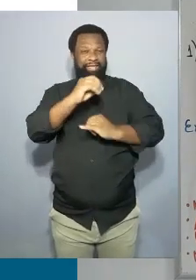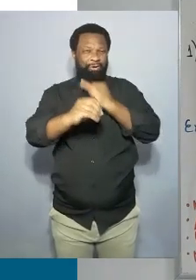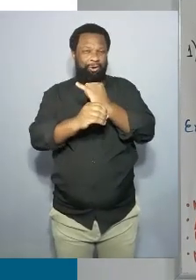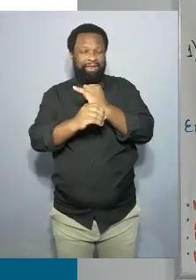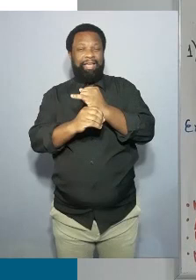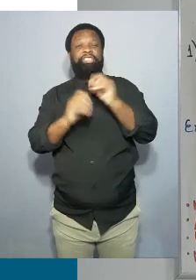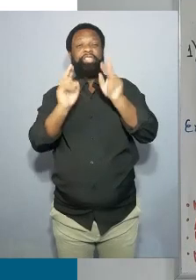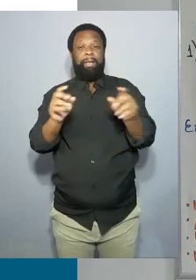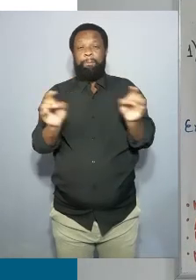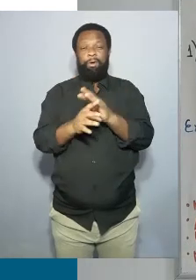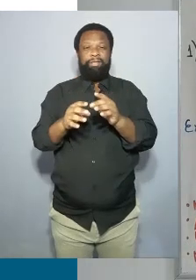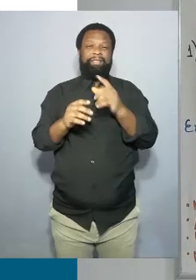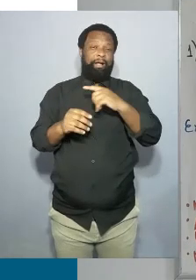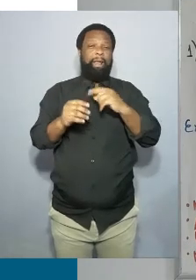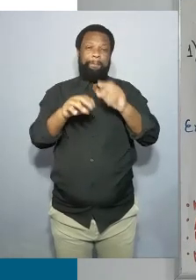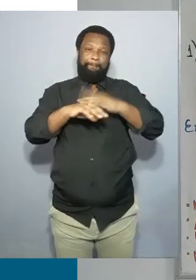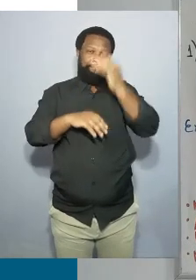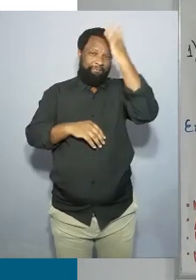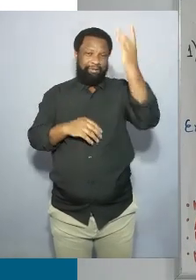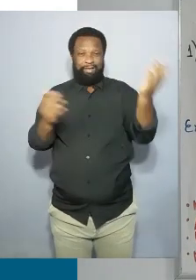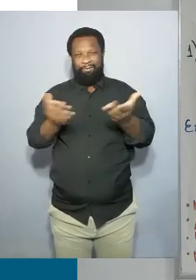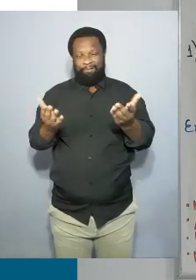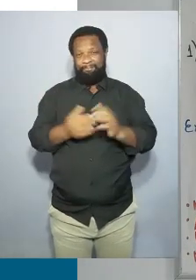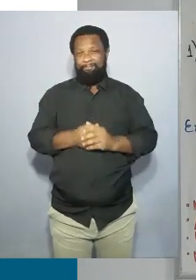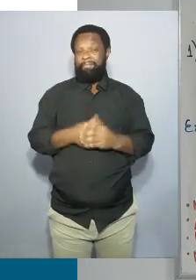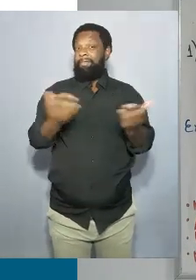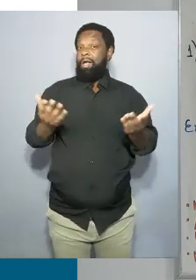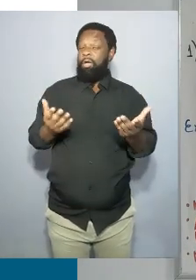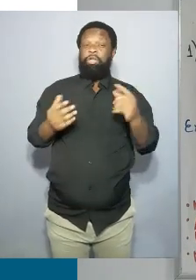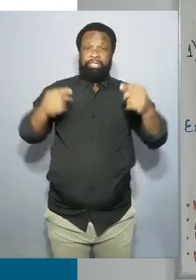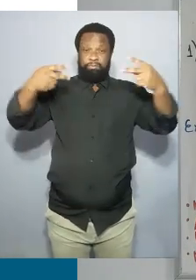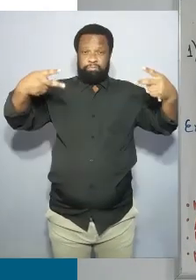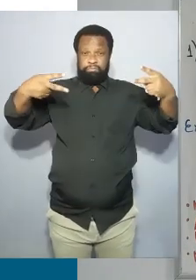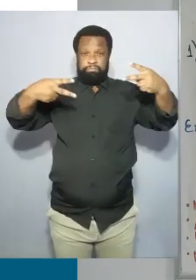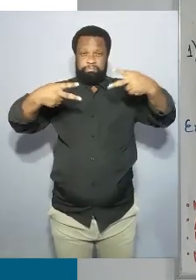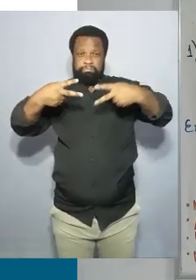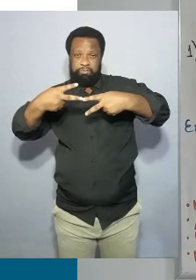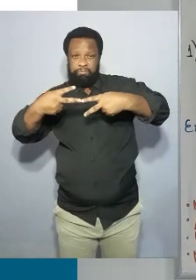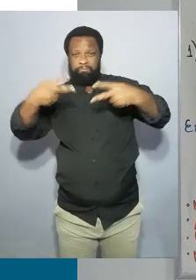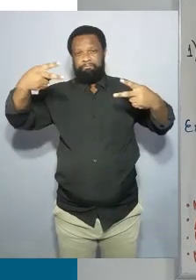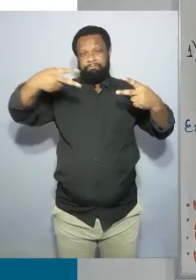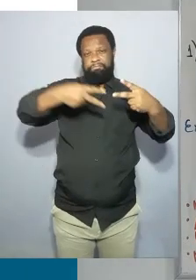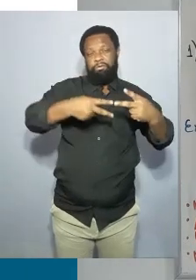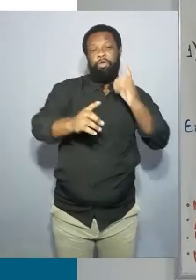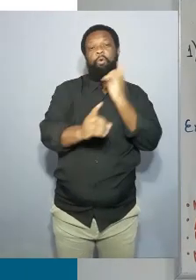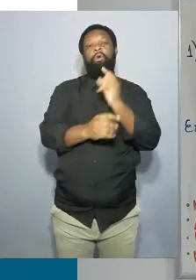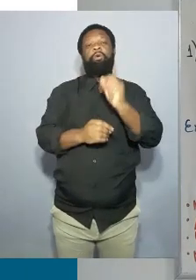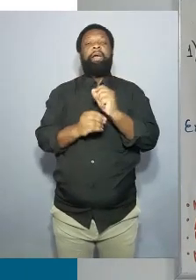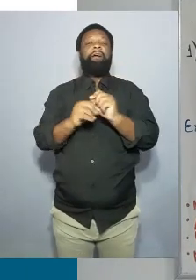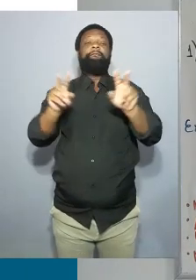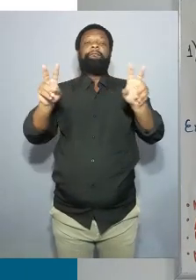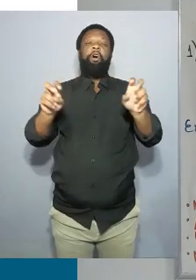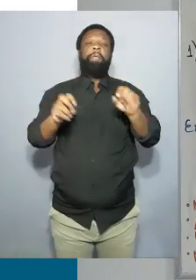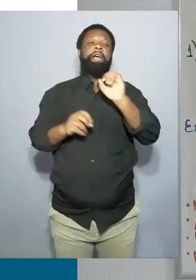encontraria fazendo dessa forma, que é um pouquinho mais complicada. Então, pessoal, cruzando as cargas, nós encontramos a fórmula